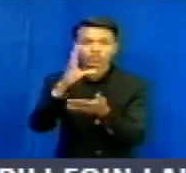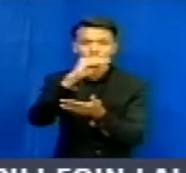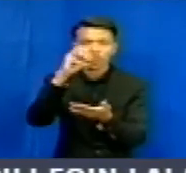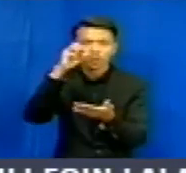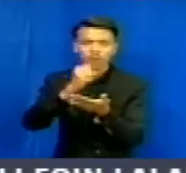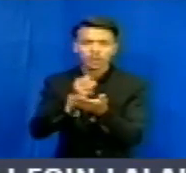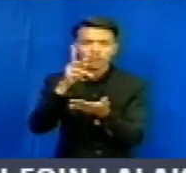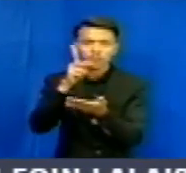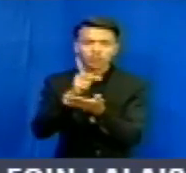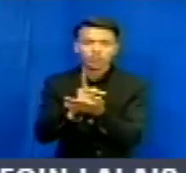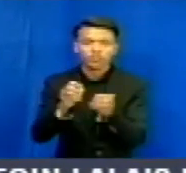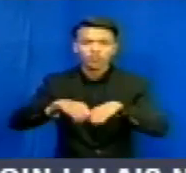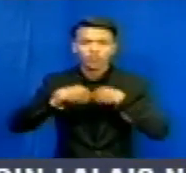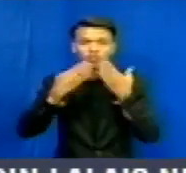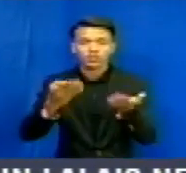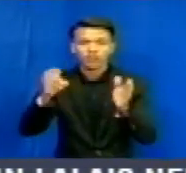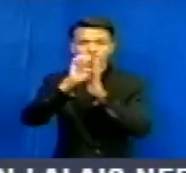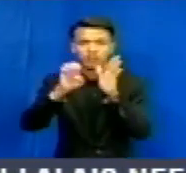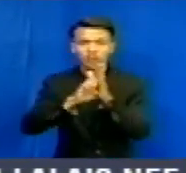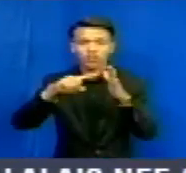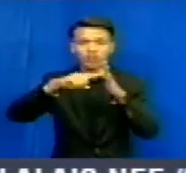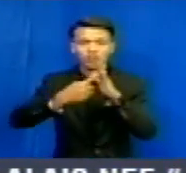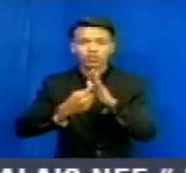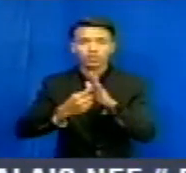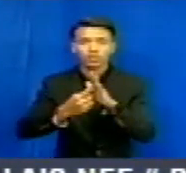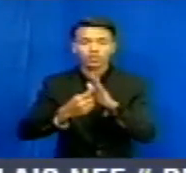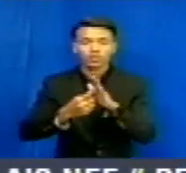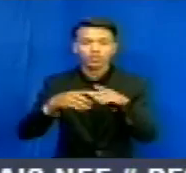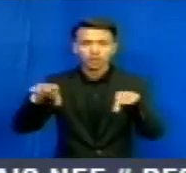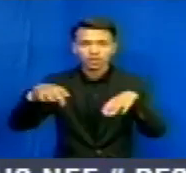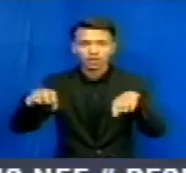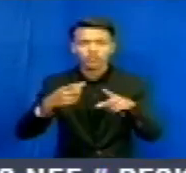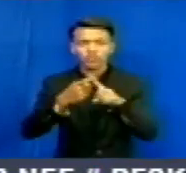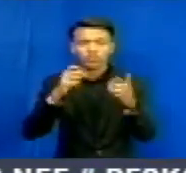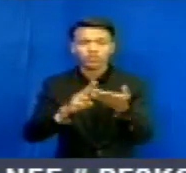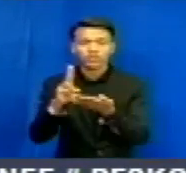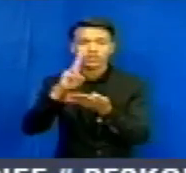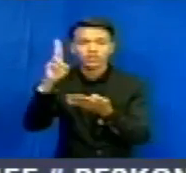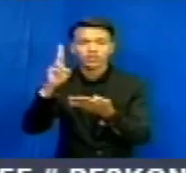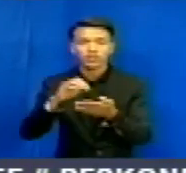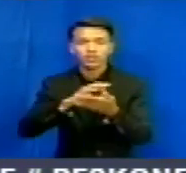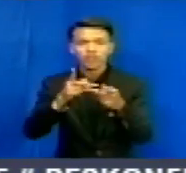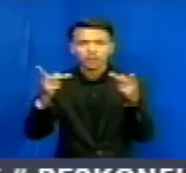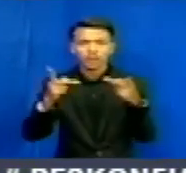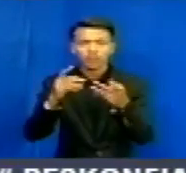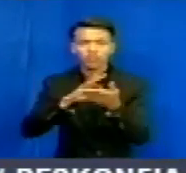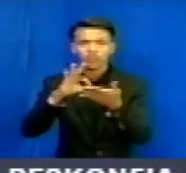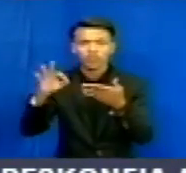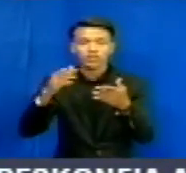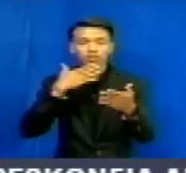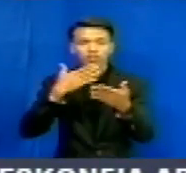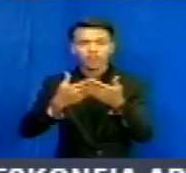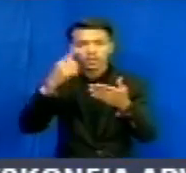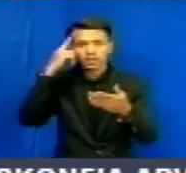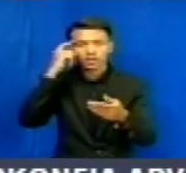a tu ensa, Estado Belejahu investe ou não ensa, a tu língua universidade ou ia sendo formação ruma, nem de eclutar.